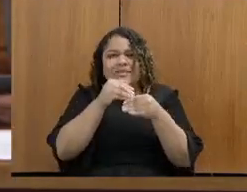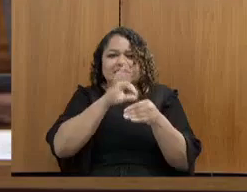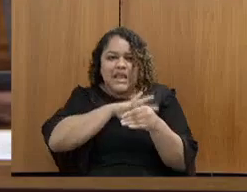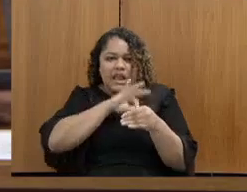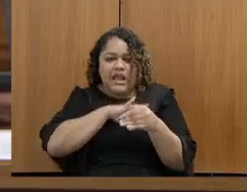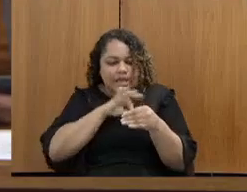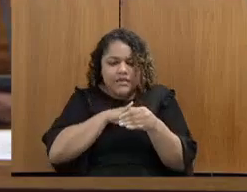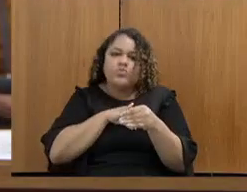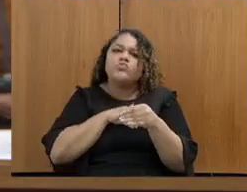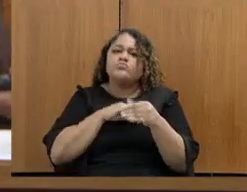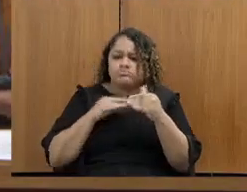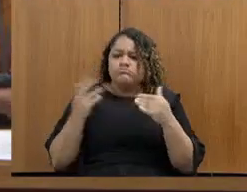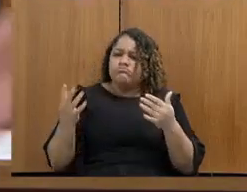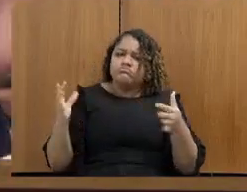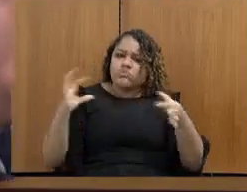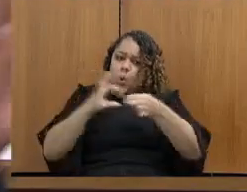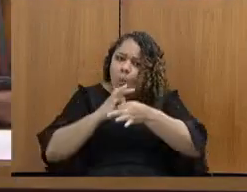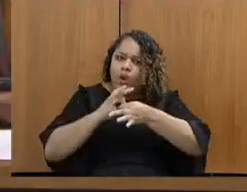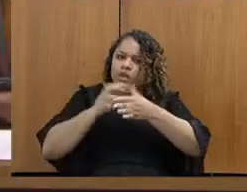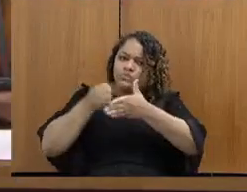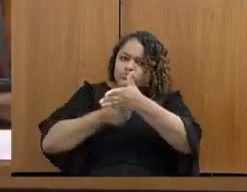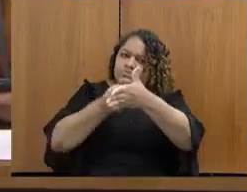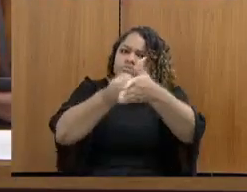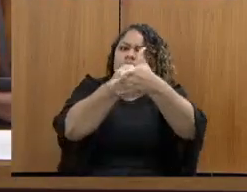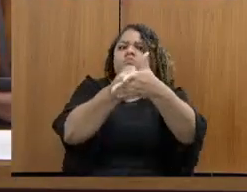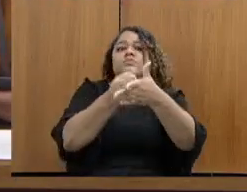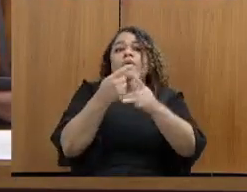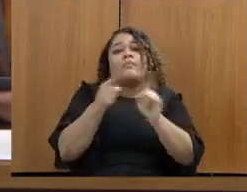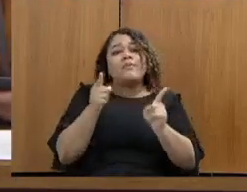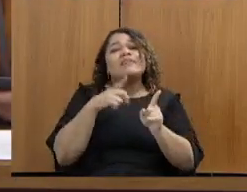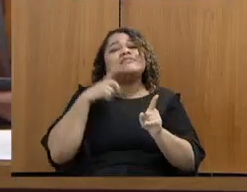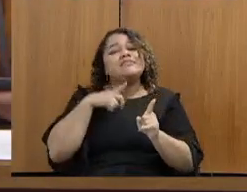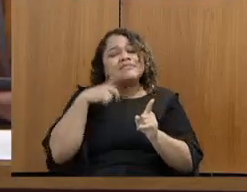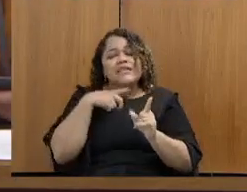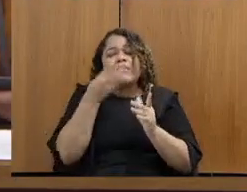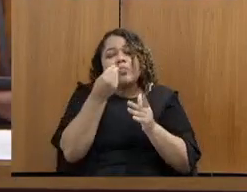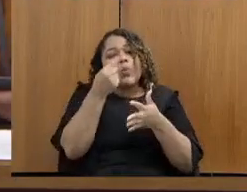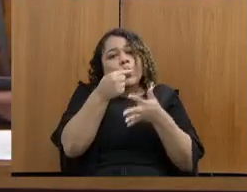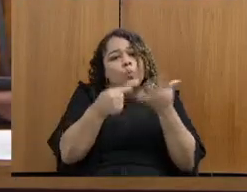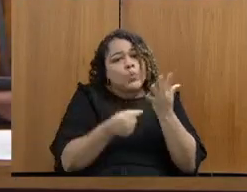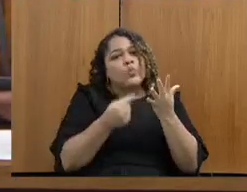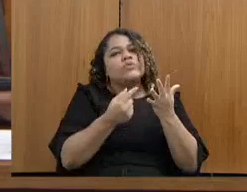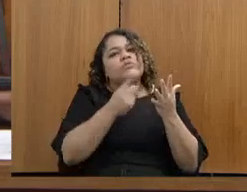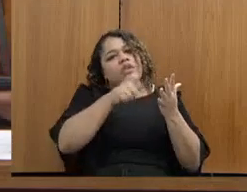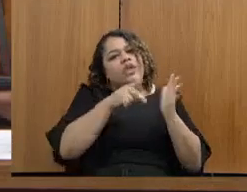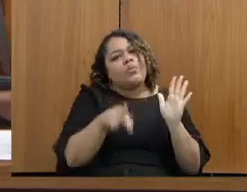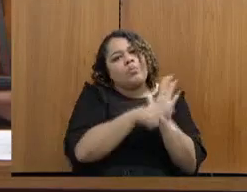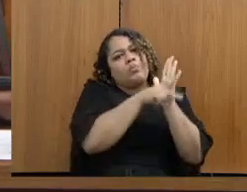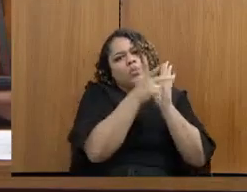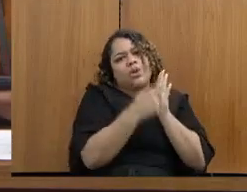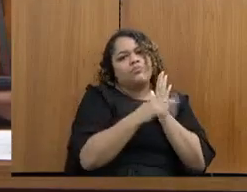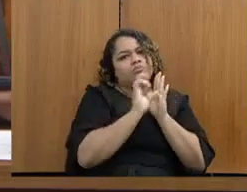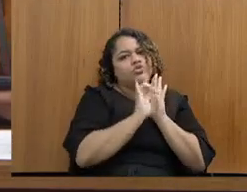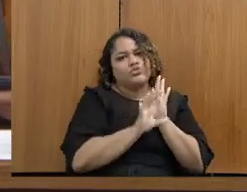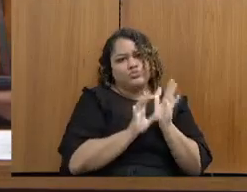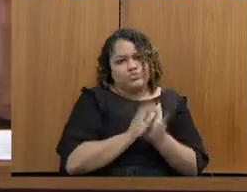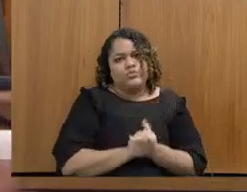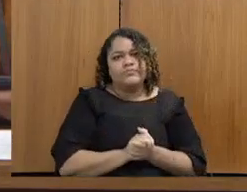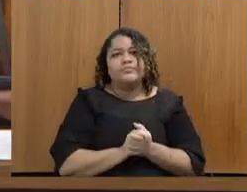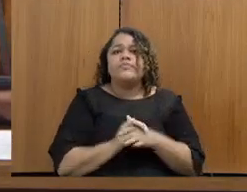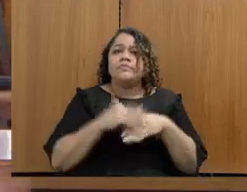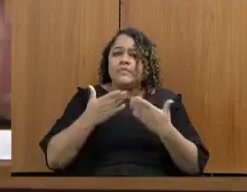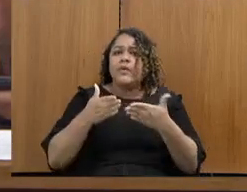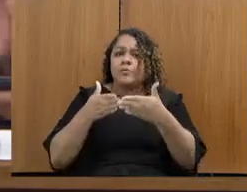tem muitas pautas específicas Então queria que nossa Doutora Letícia se assinasse prestasse atenção nessa